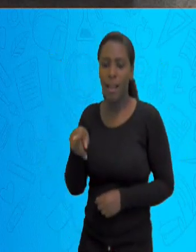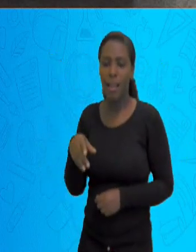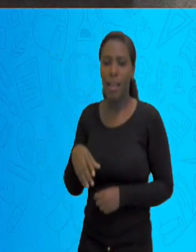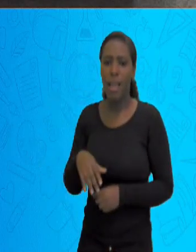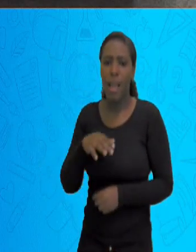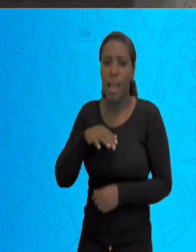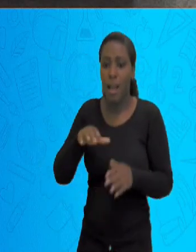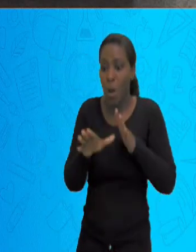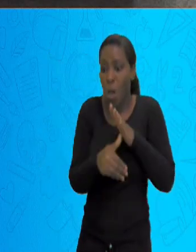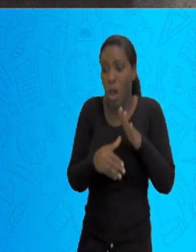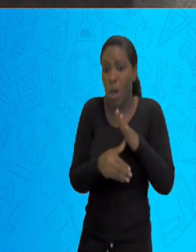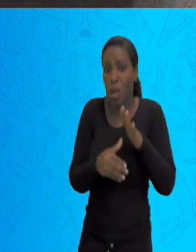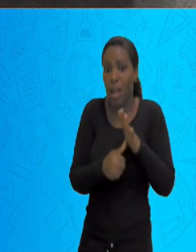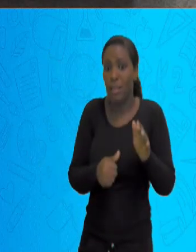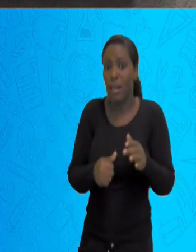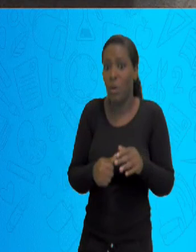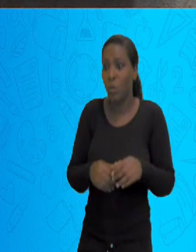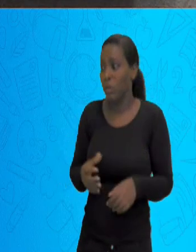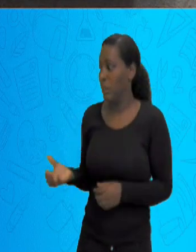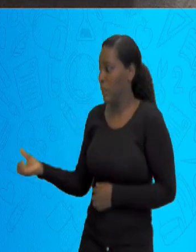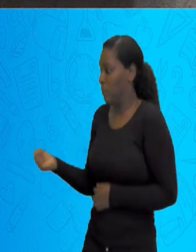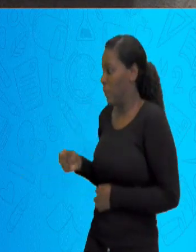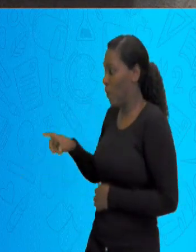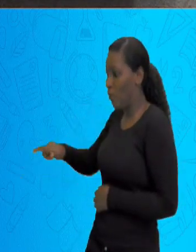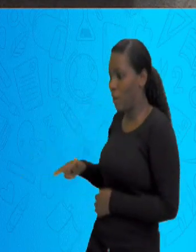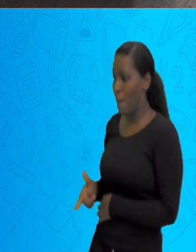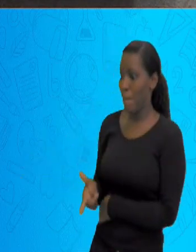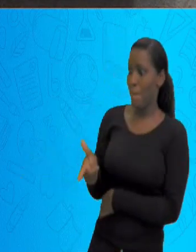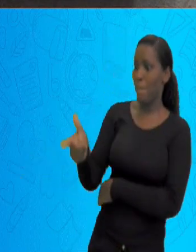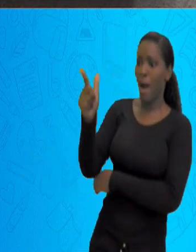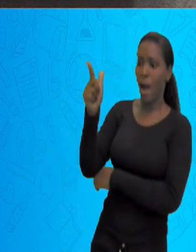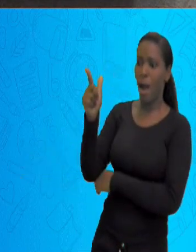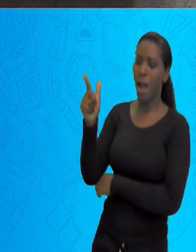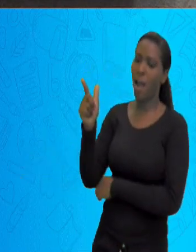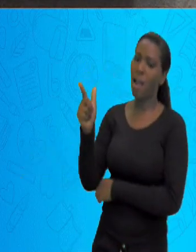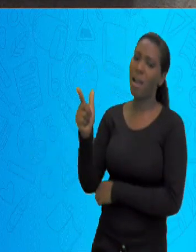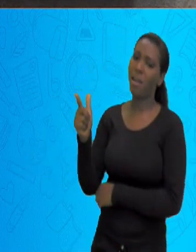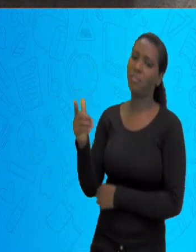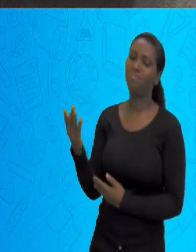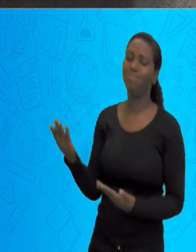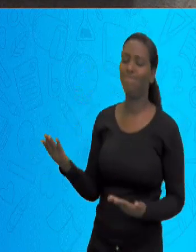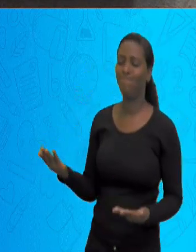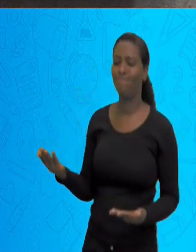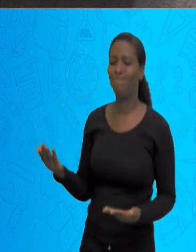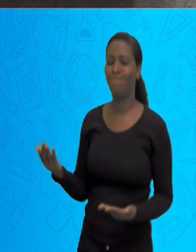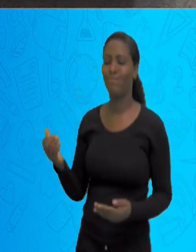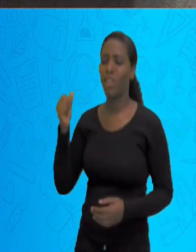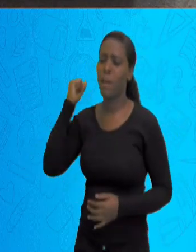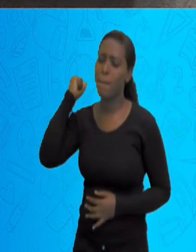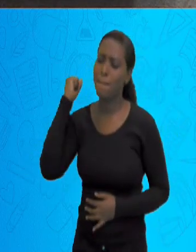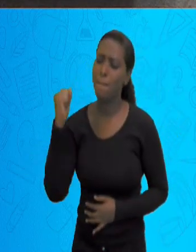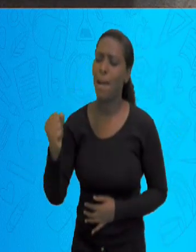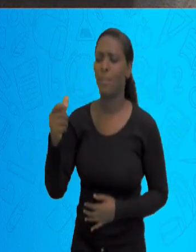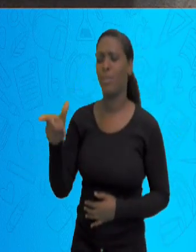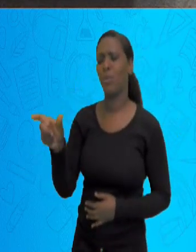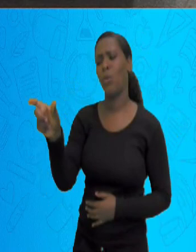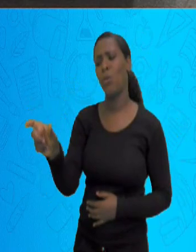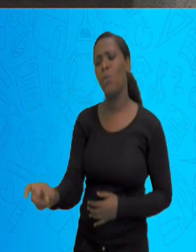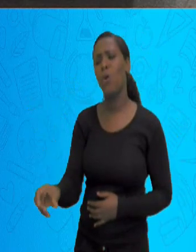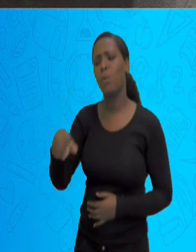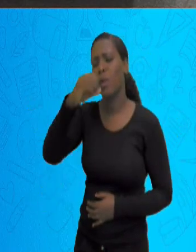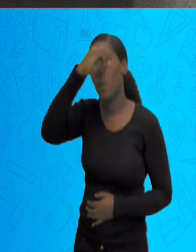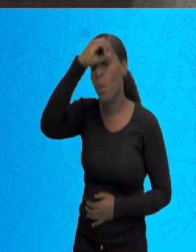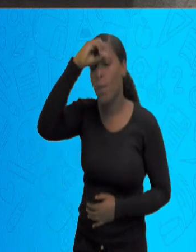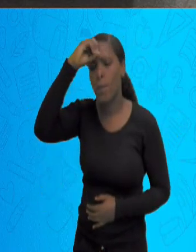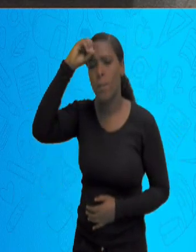repente, teve uma atitude não muito adequada. Acabou matando com um tiro